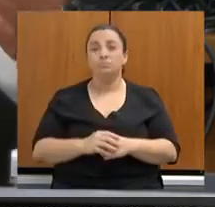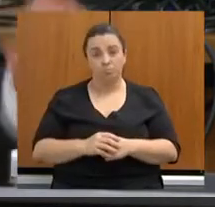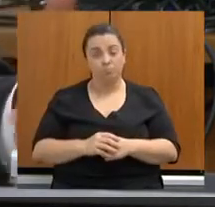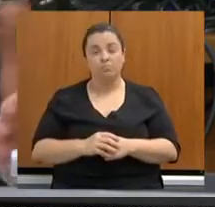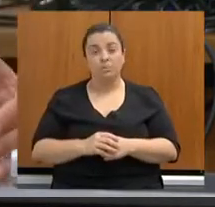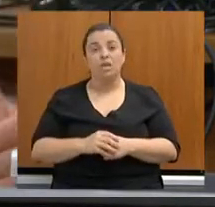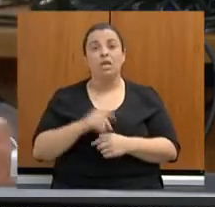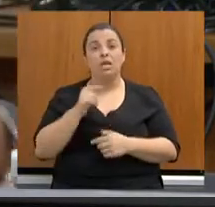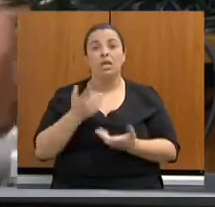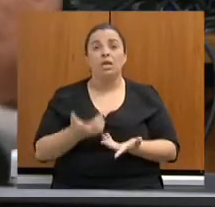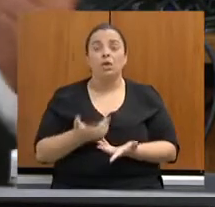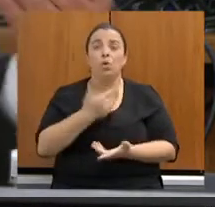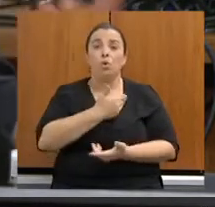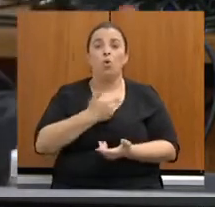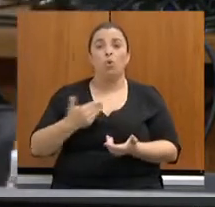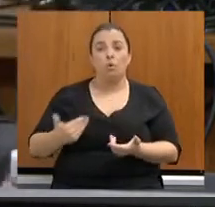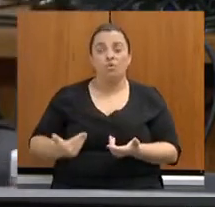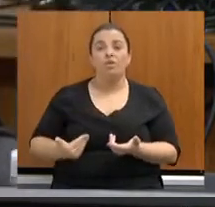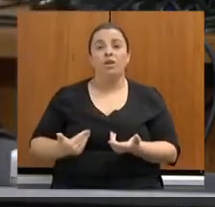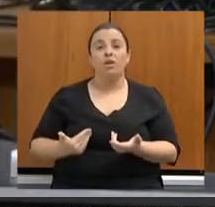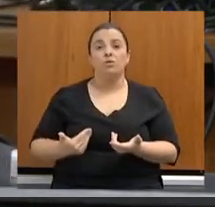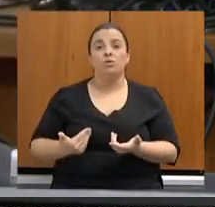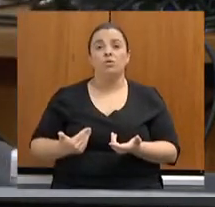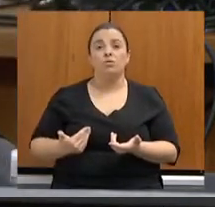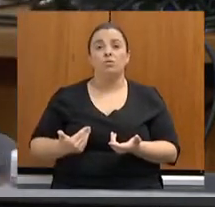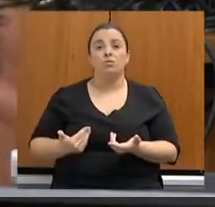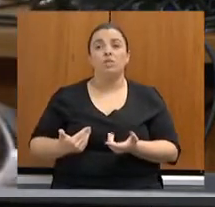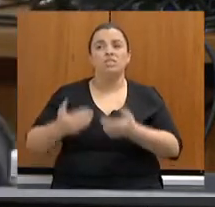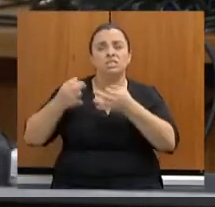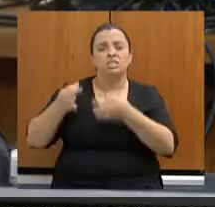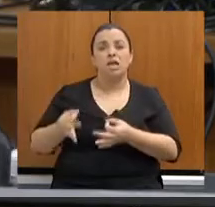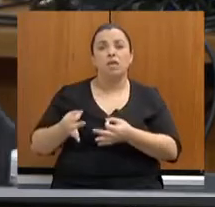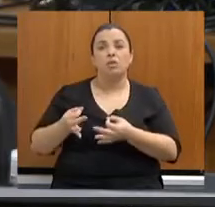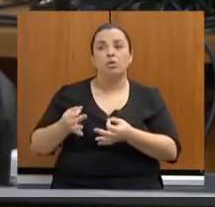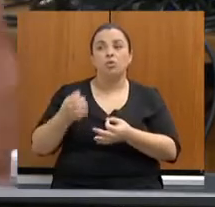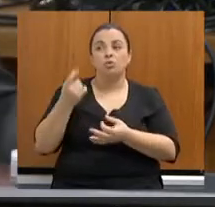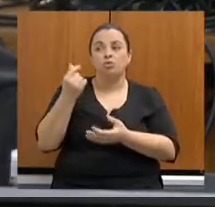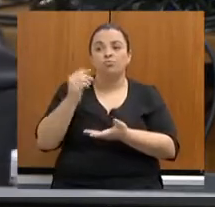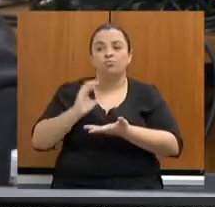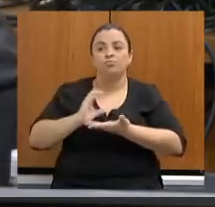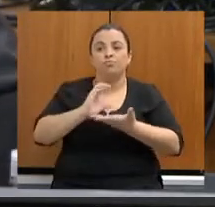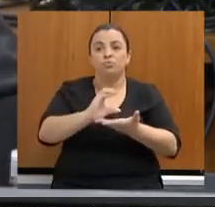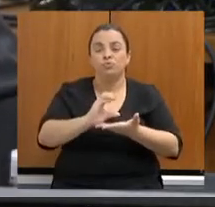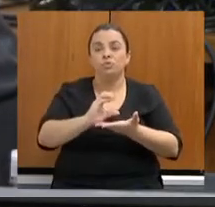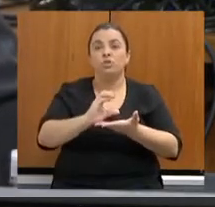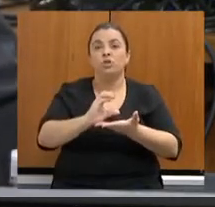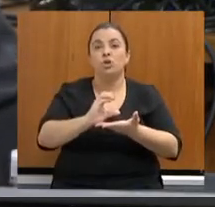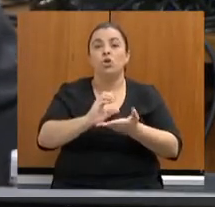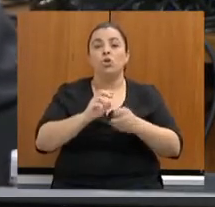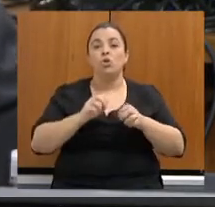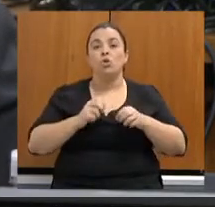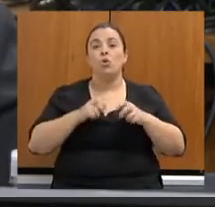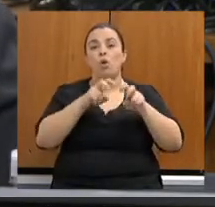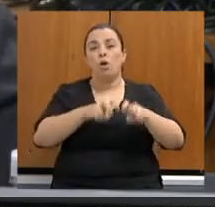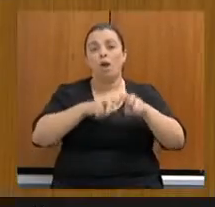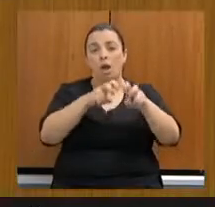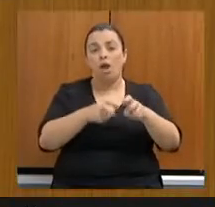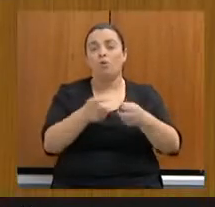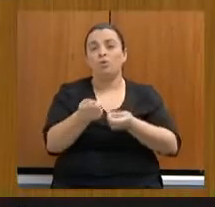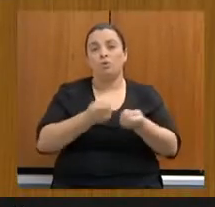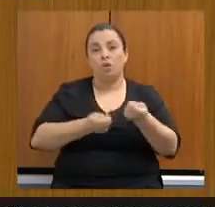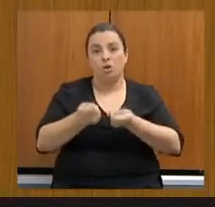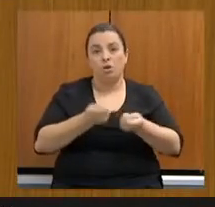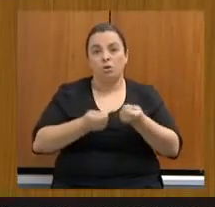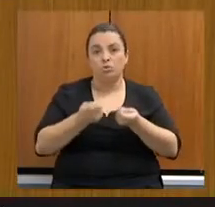do que o próprio governo investir no agronegócio procurar atender é da melhor natural possível